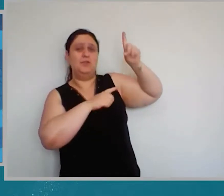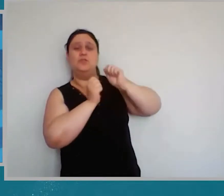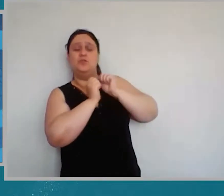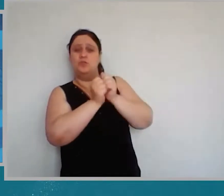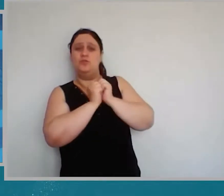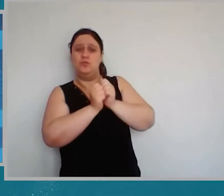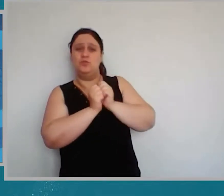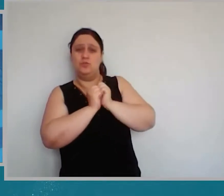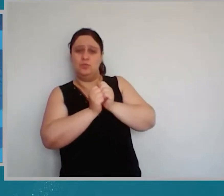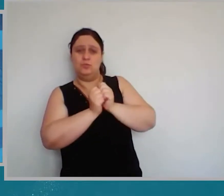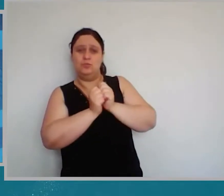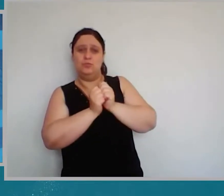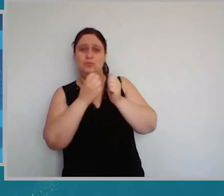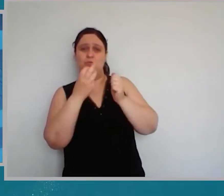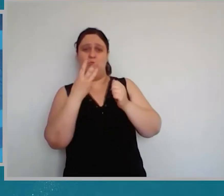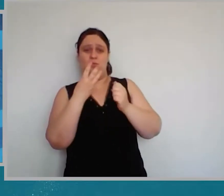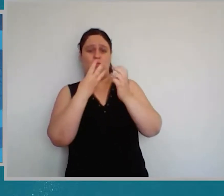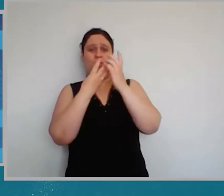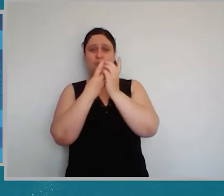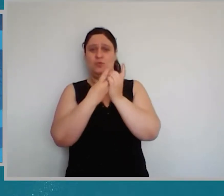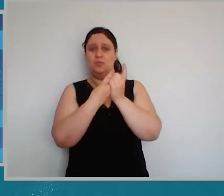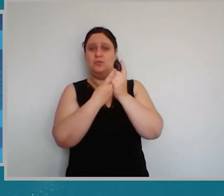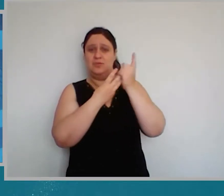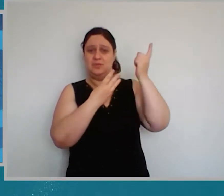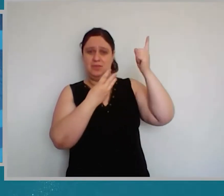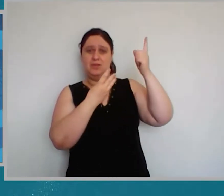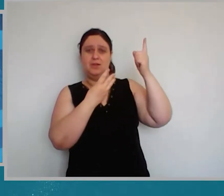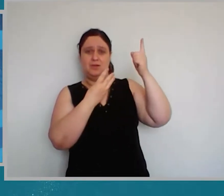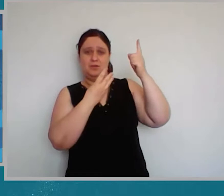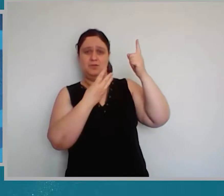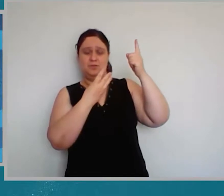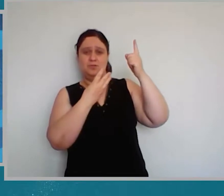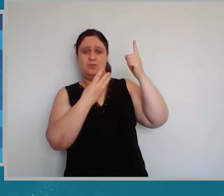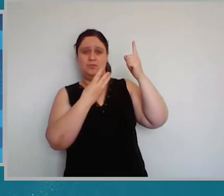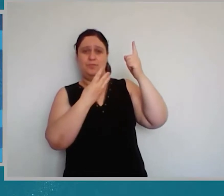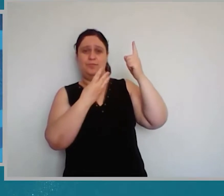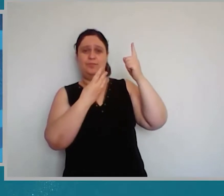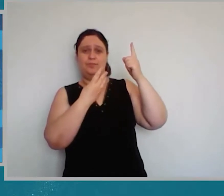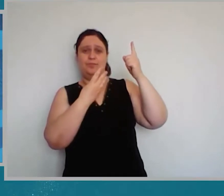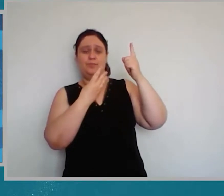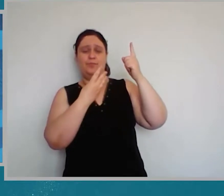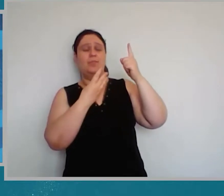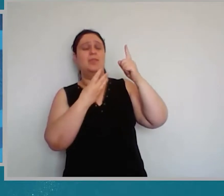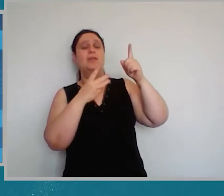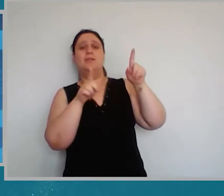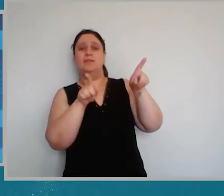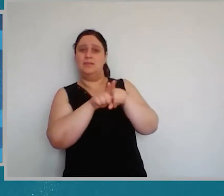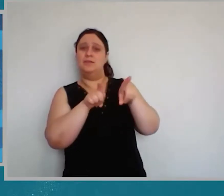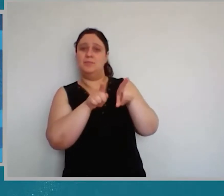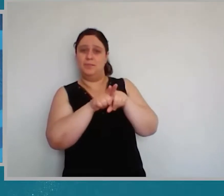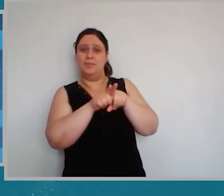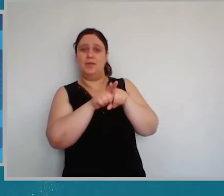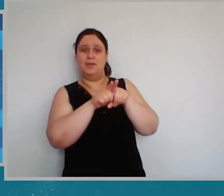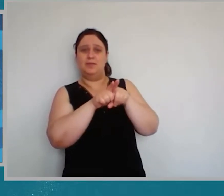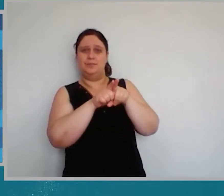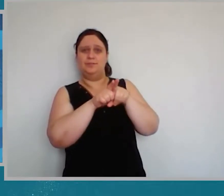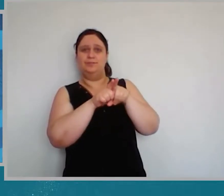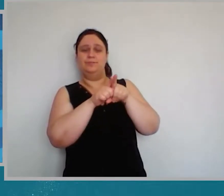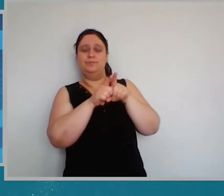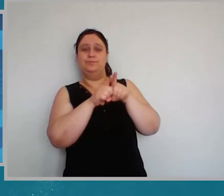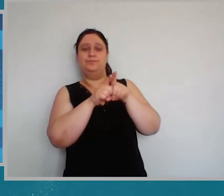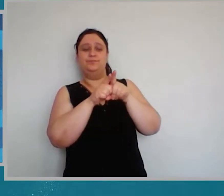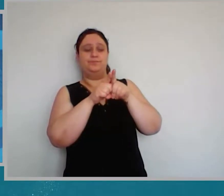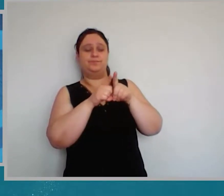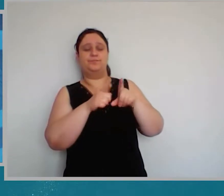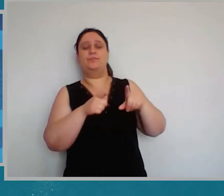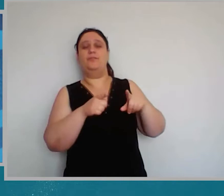criaturas pré-adâmicas que estavam aqui na terra também se rebelaram. E Deus julgou a terra com as